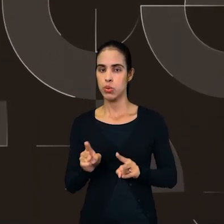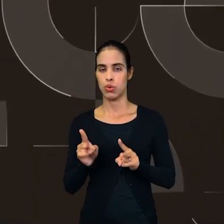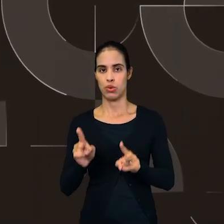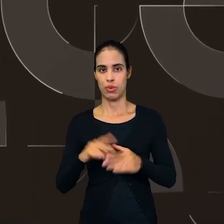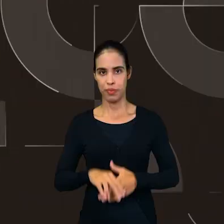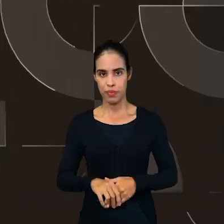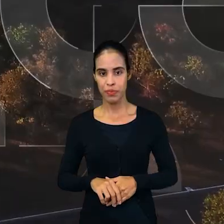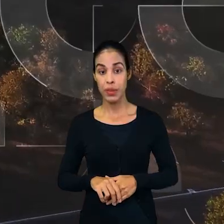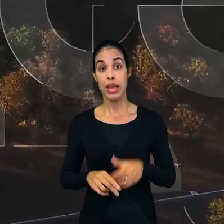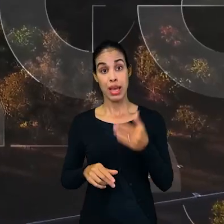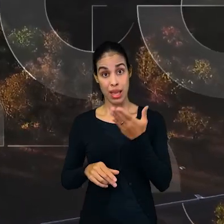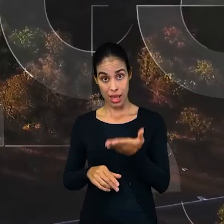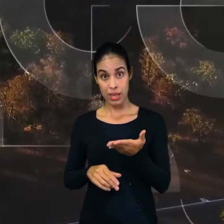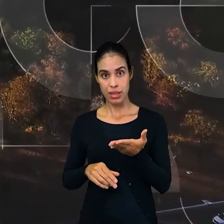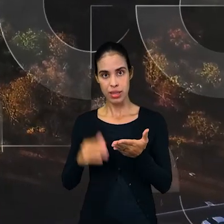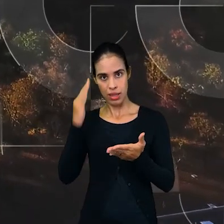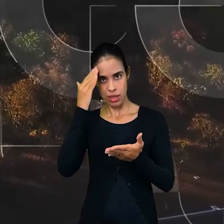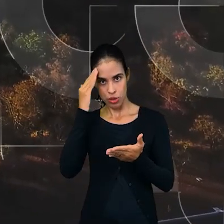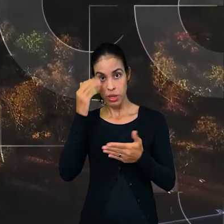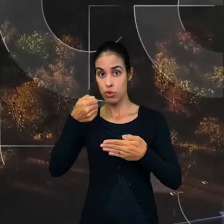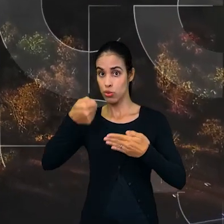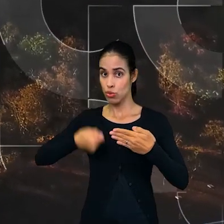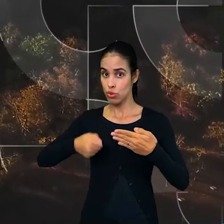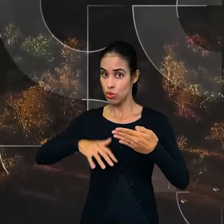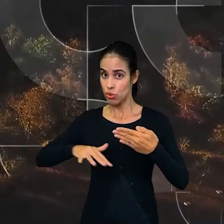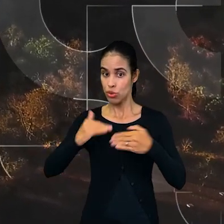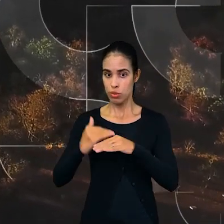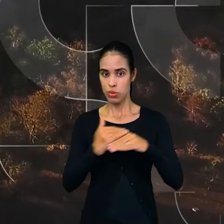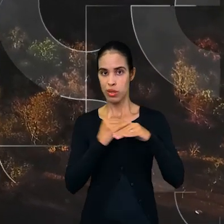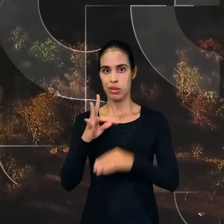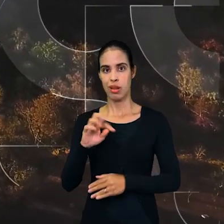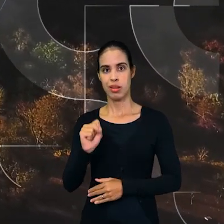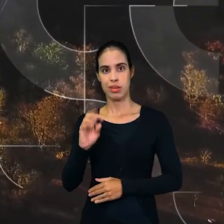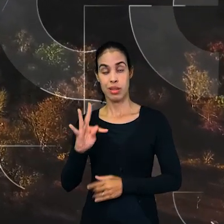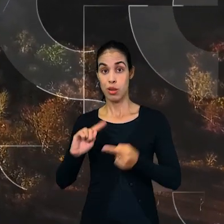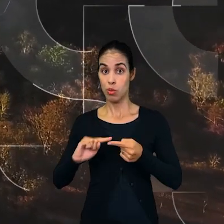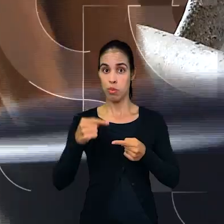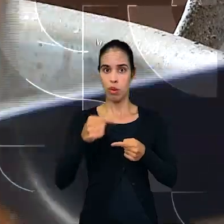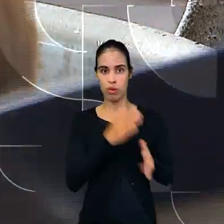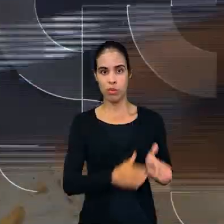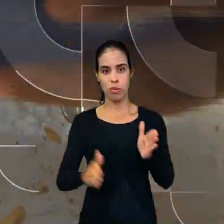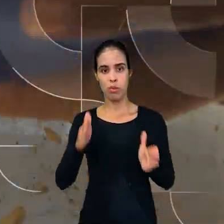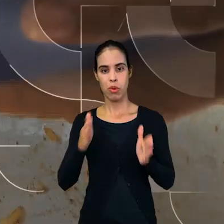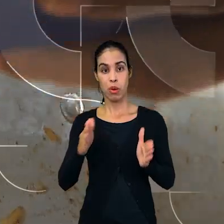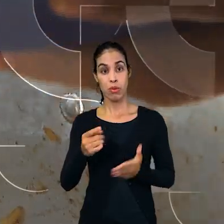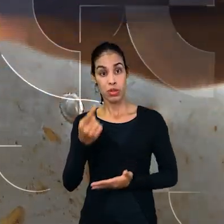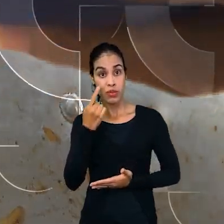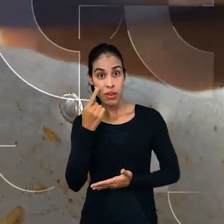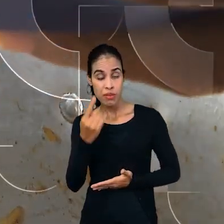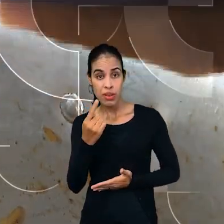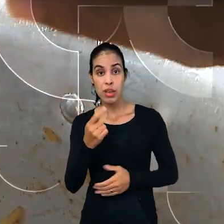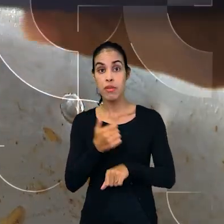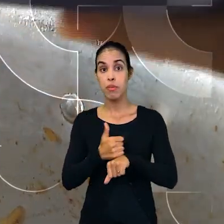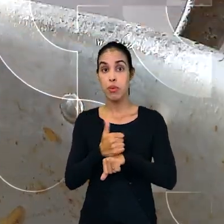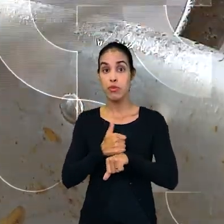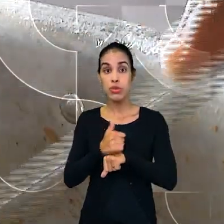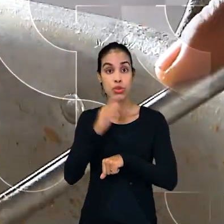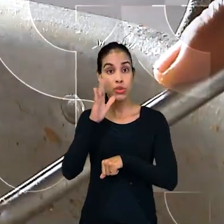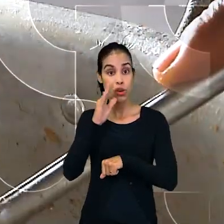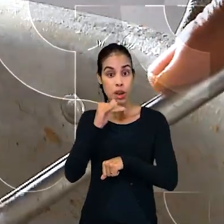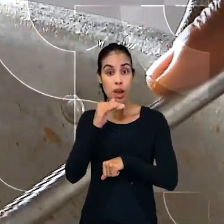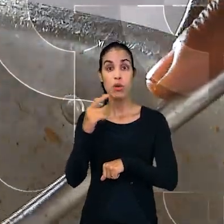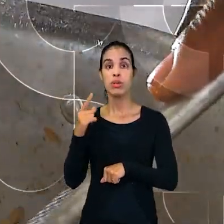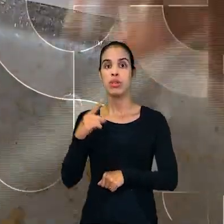deve ser mantida. O entendimento também está previsto em jurisprudência do TST. No próximo bloco você vai ver o caso de uma